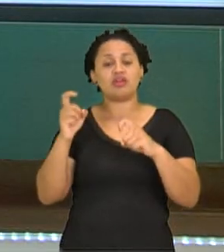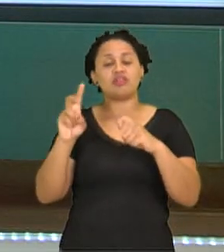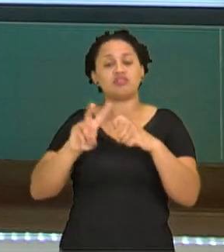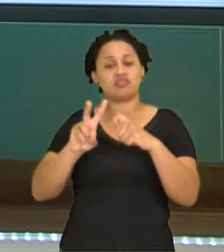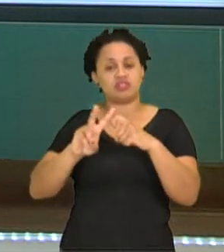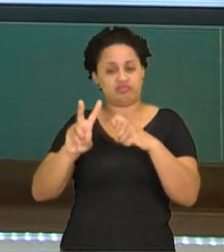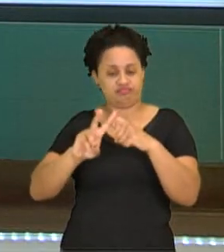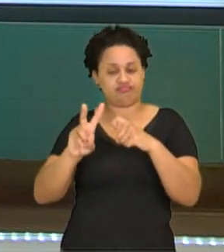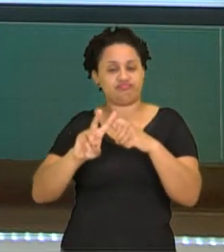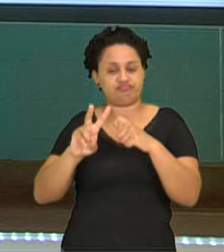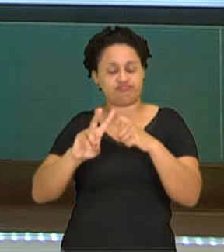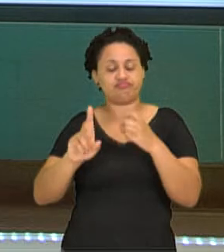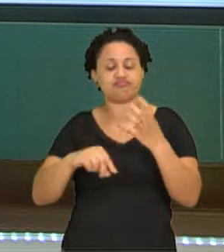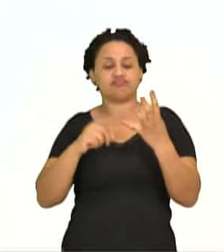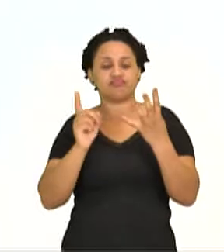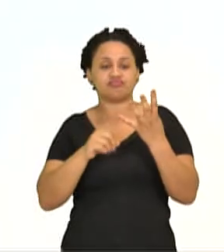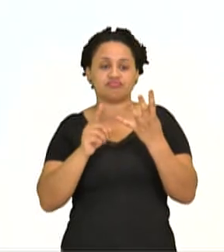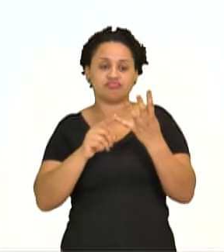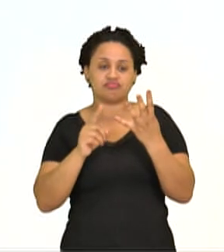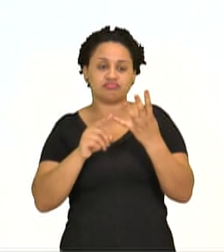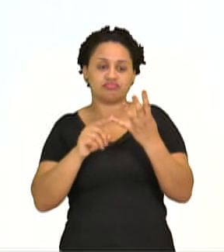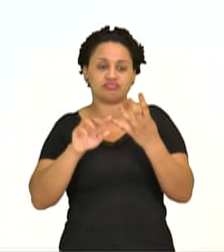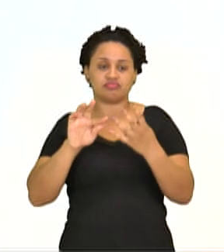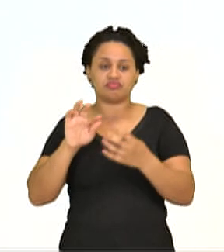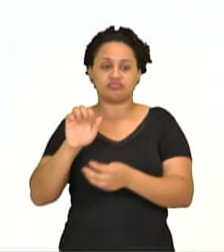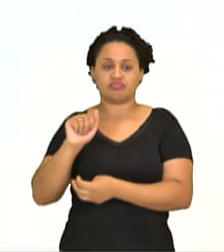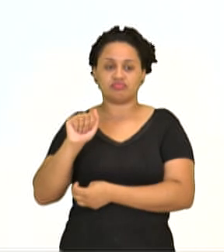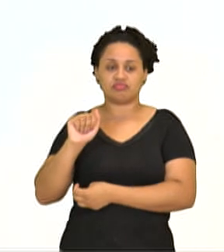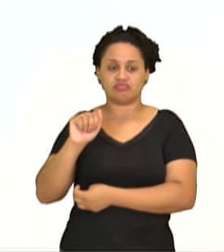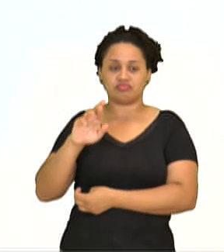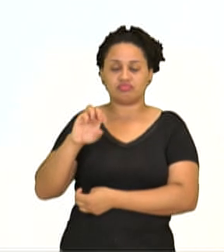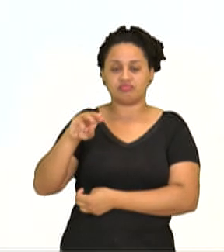o veterinário. E farmer,